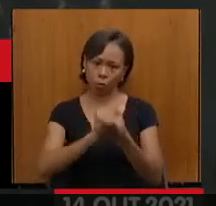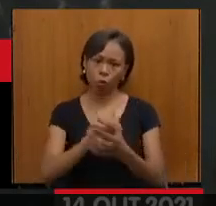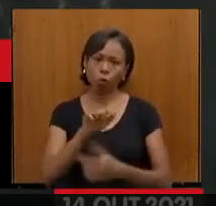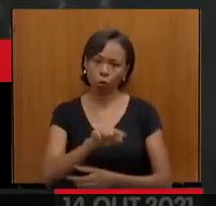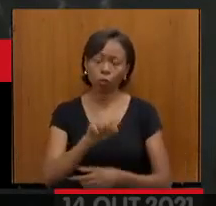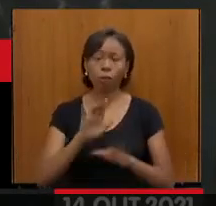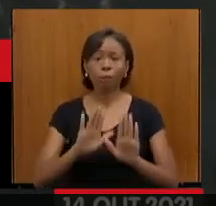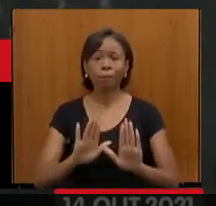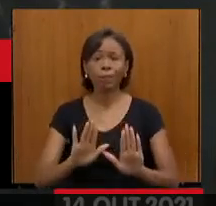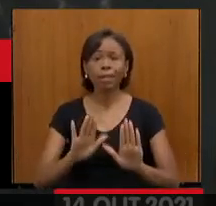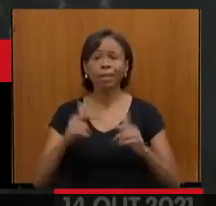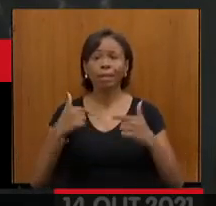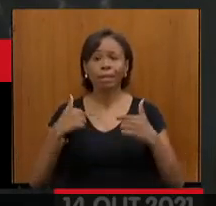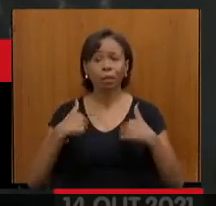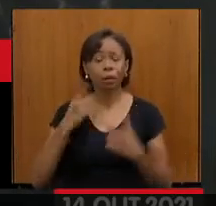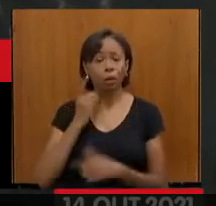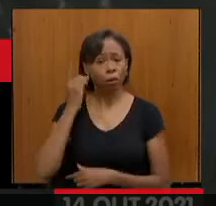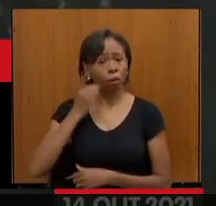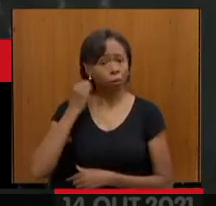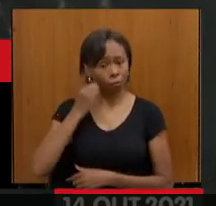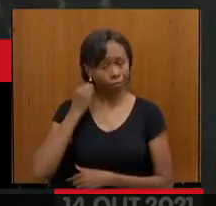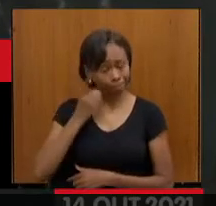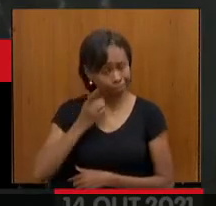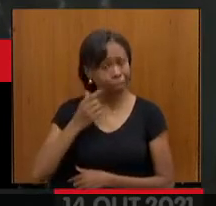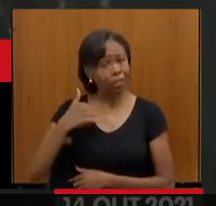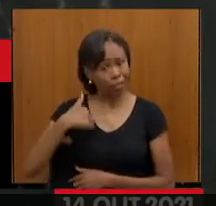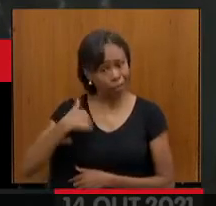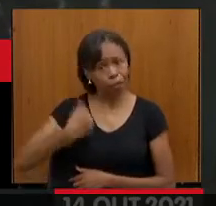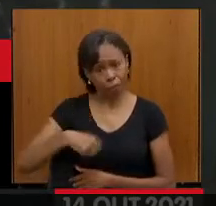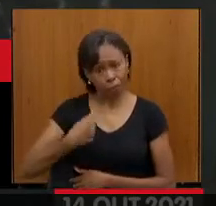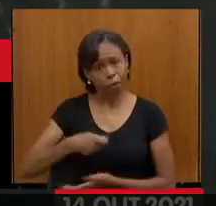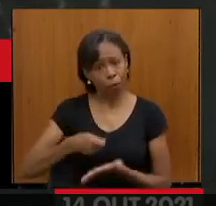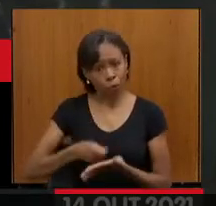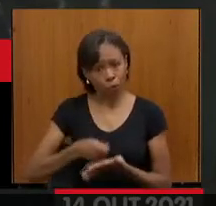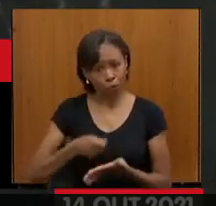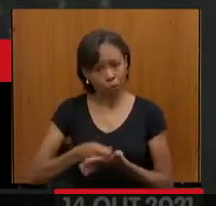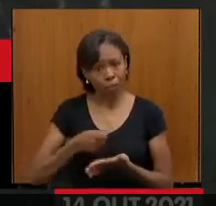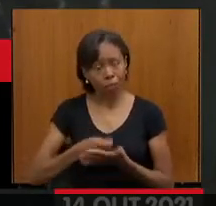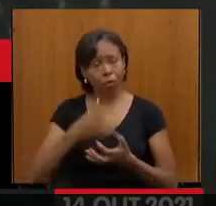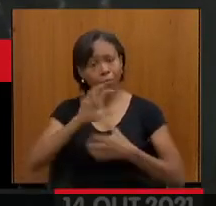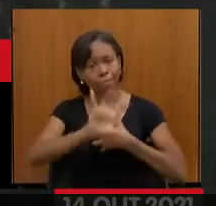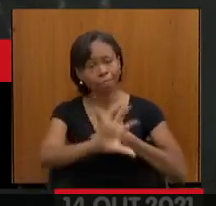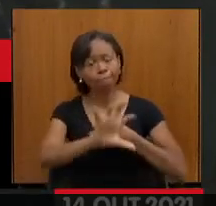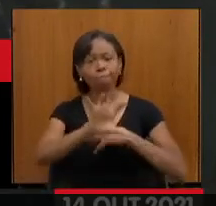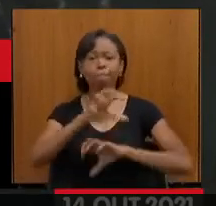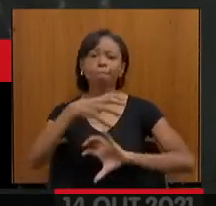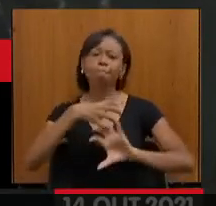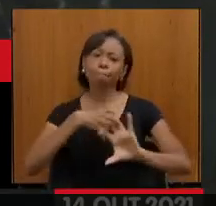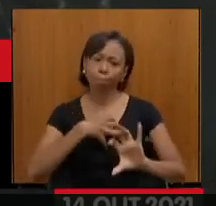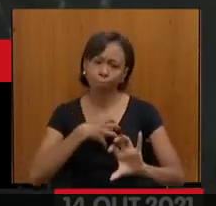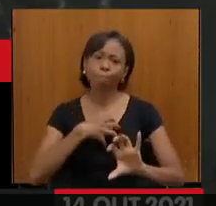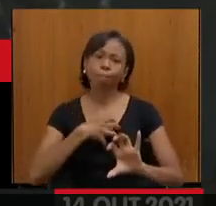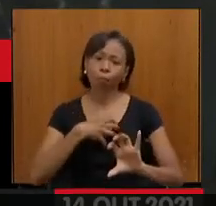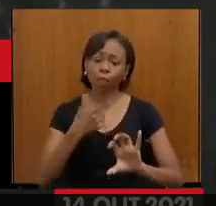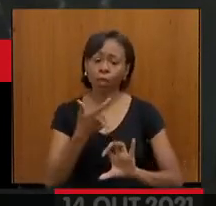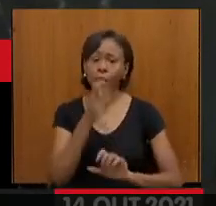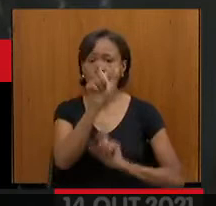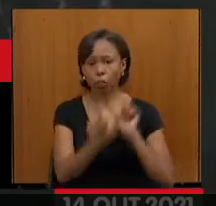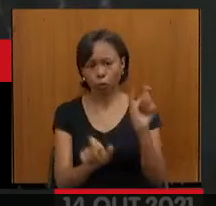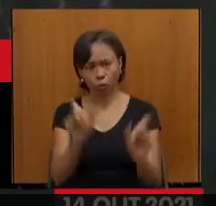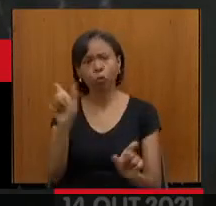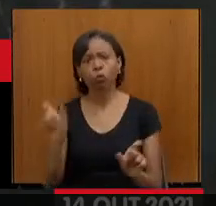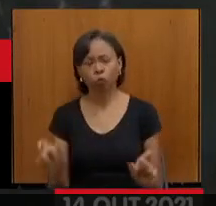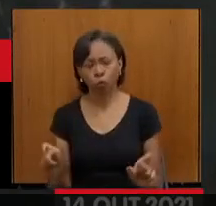homem público, eu tenho a obrigação de ter empatia pelos próximos e de ter a